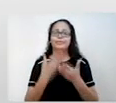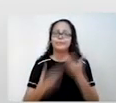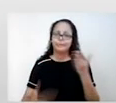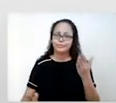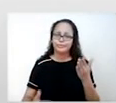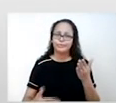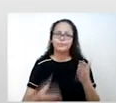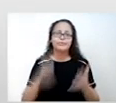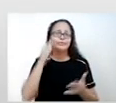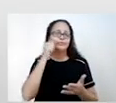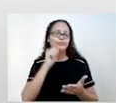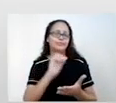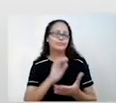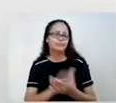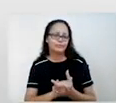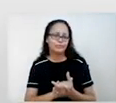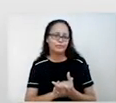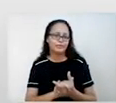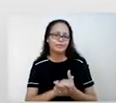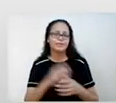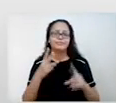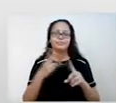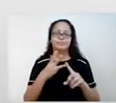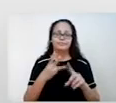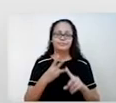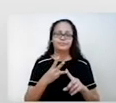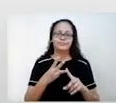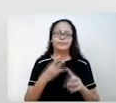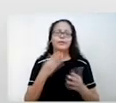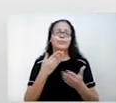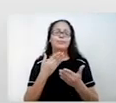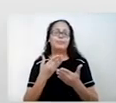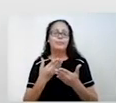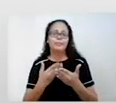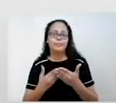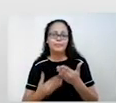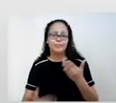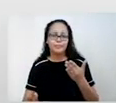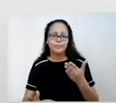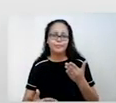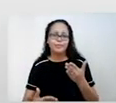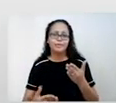Aventura. Terceiro, perdeu a chance de conhecer a sua filha, que nem sabia